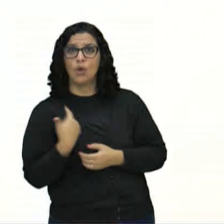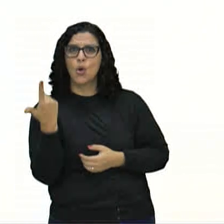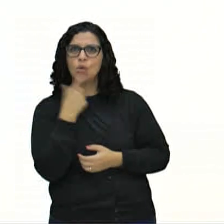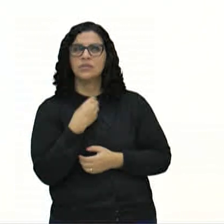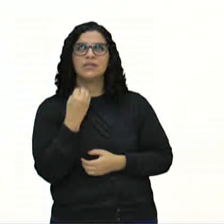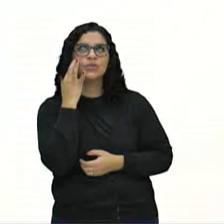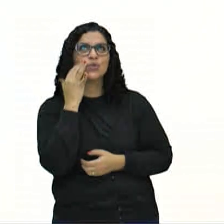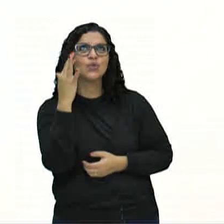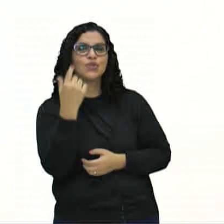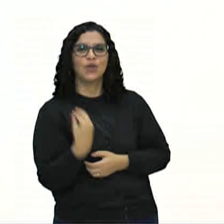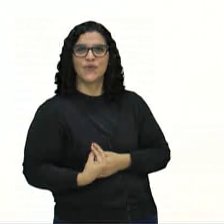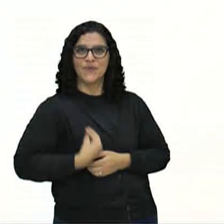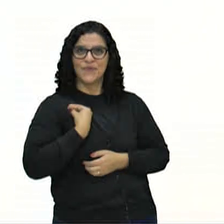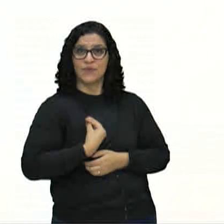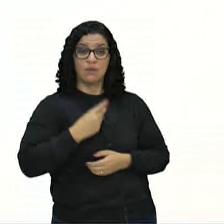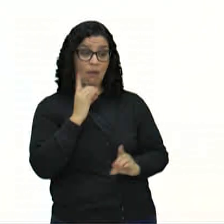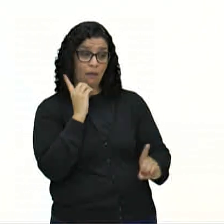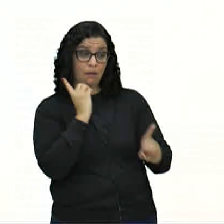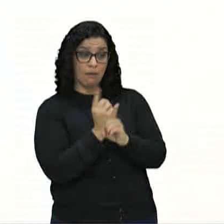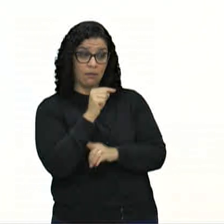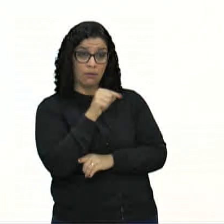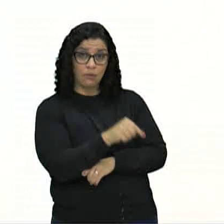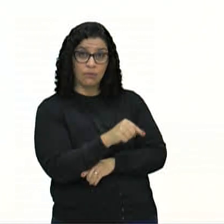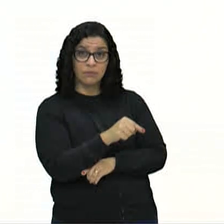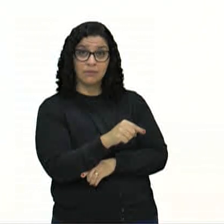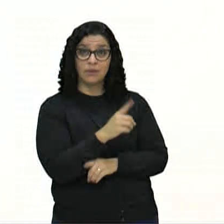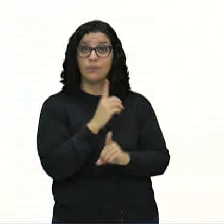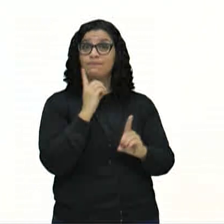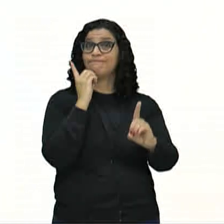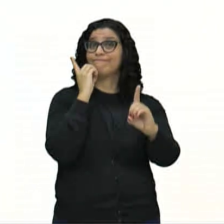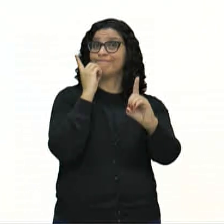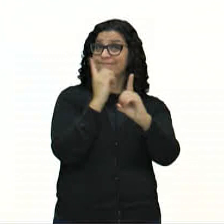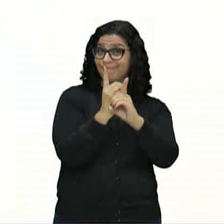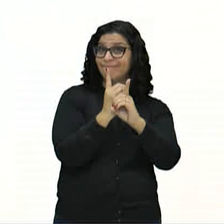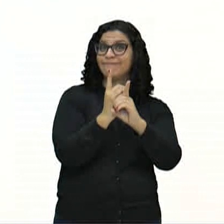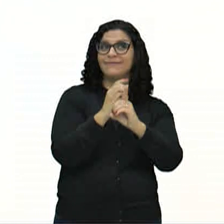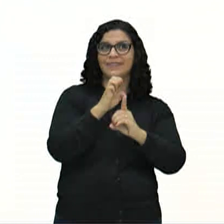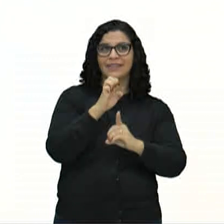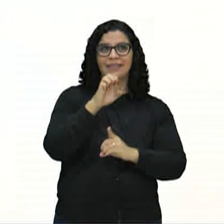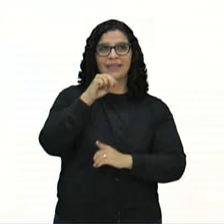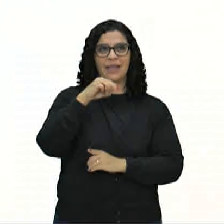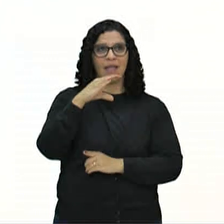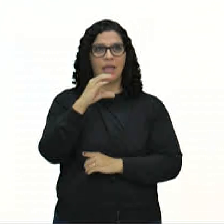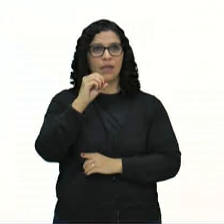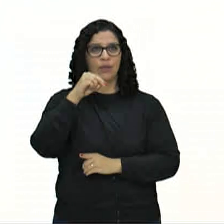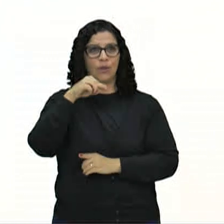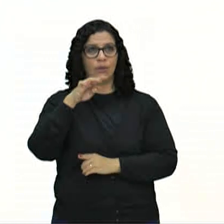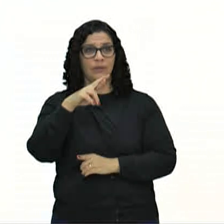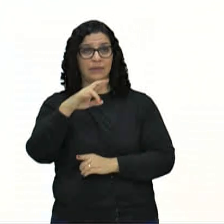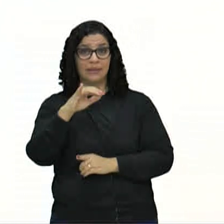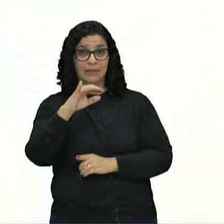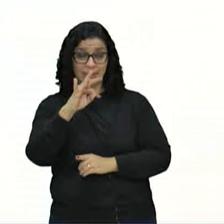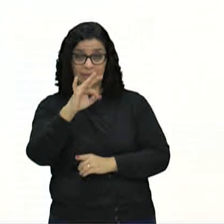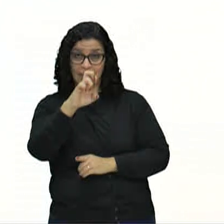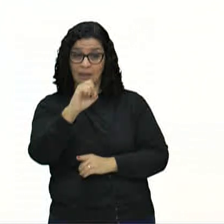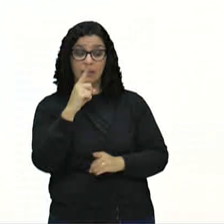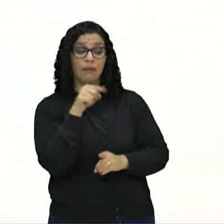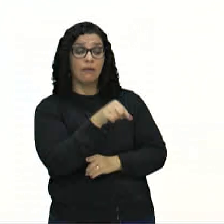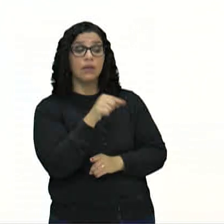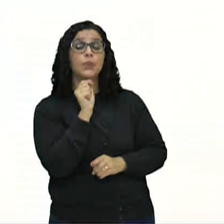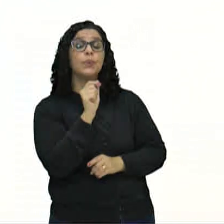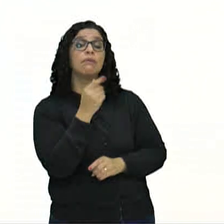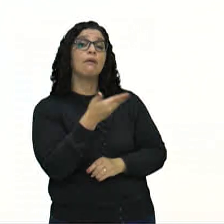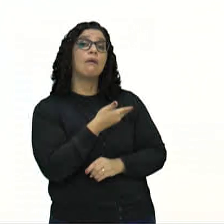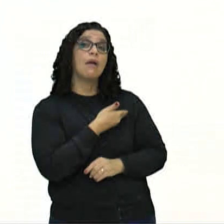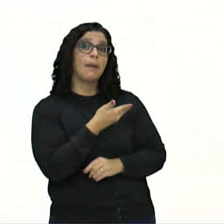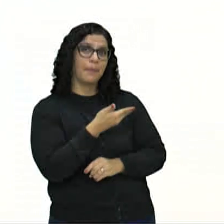voo, encontrei o verbo, novamente lá, né? Encontrei lá